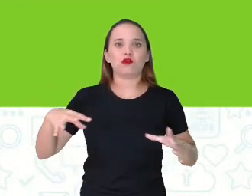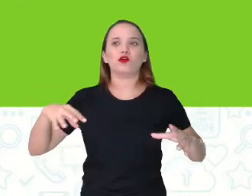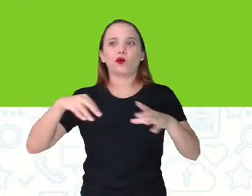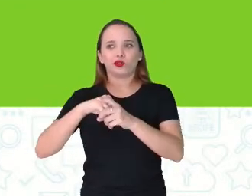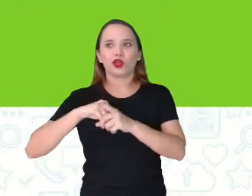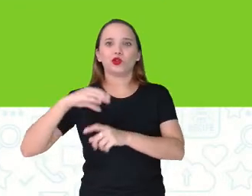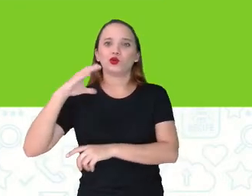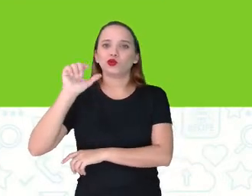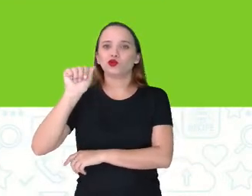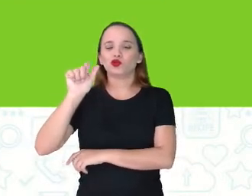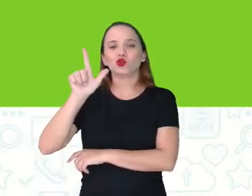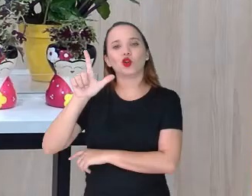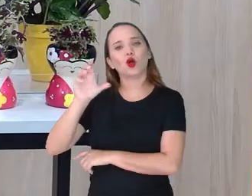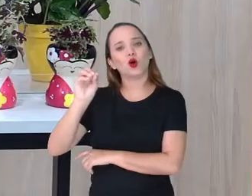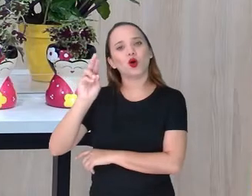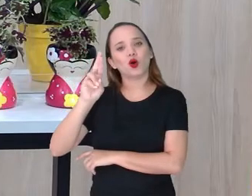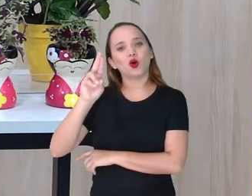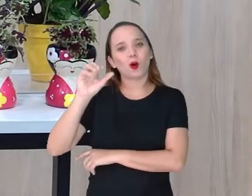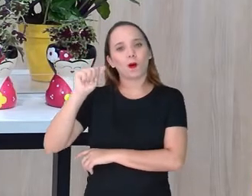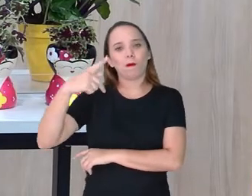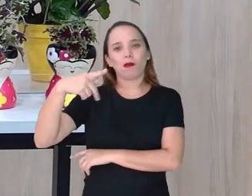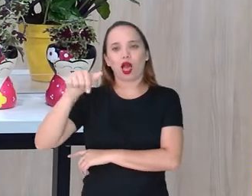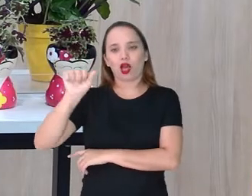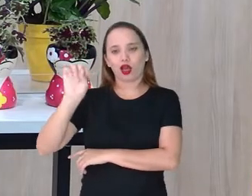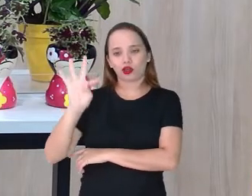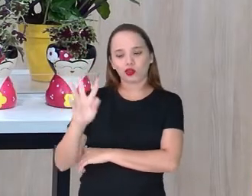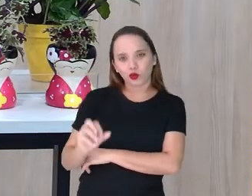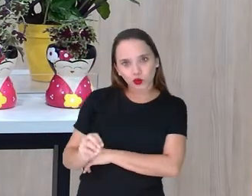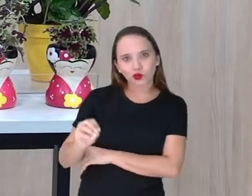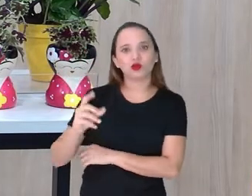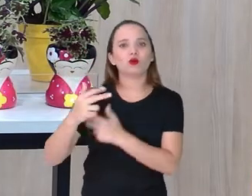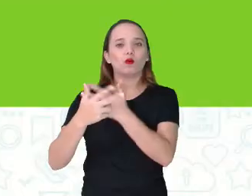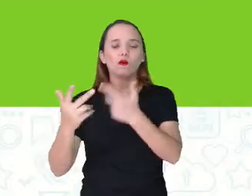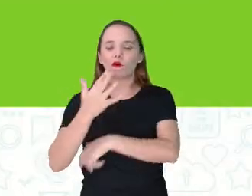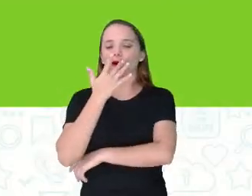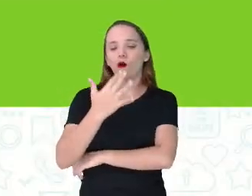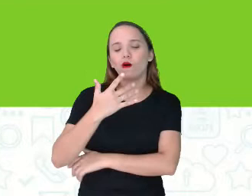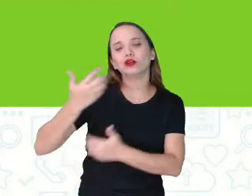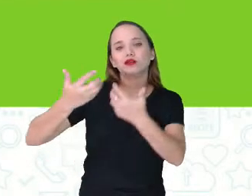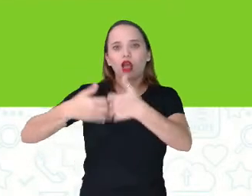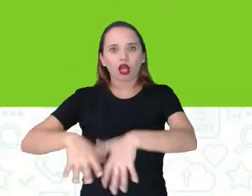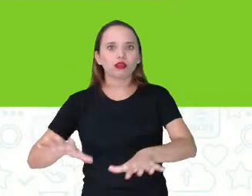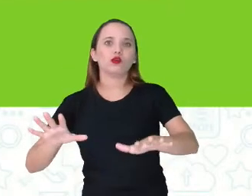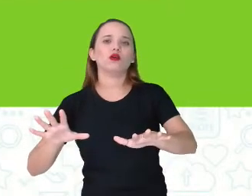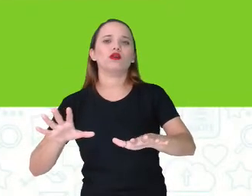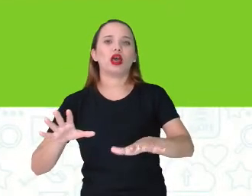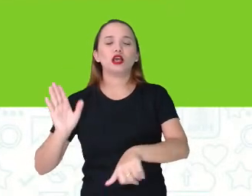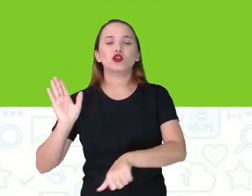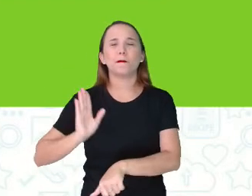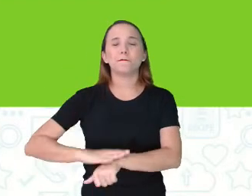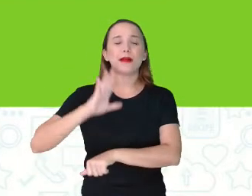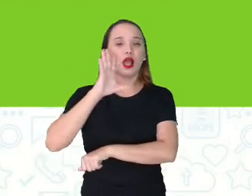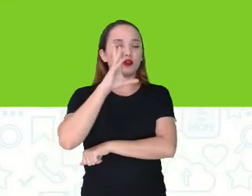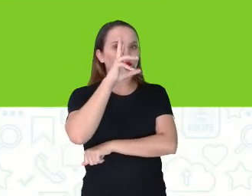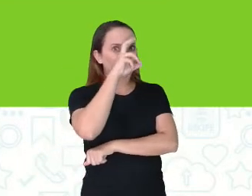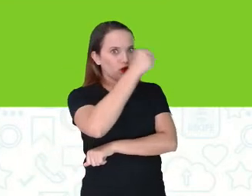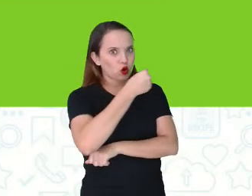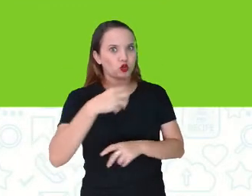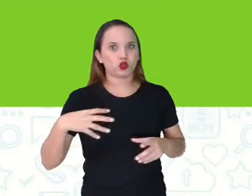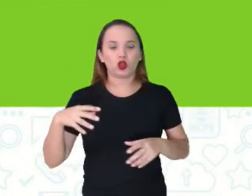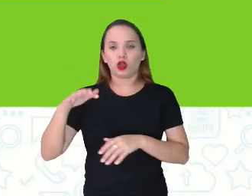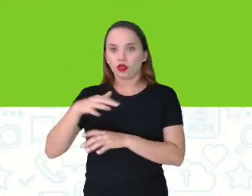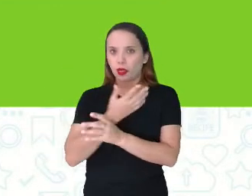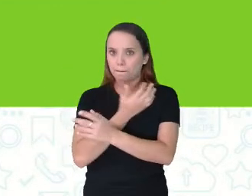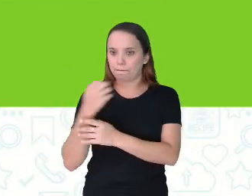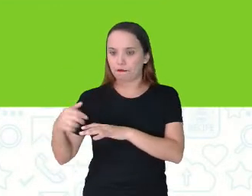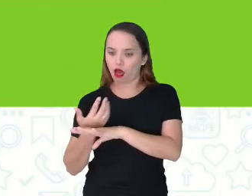das células vegetais, né? São os pigmentos naturais mais abundantes nas